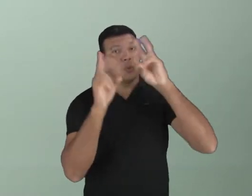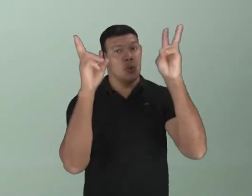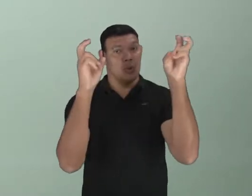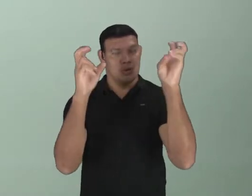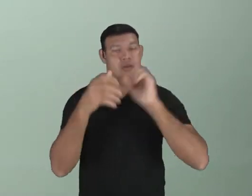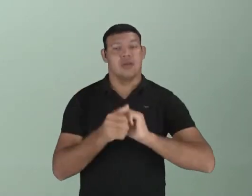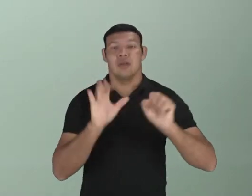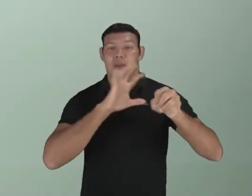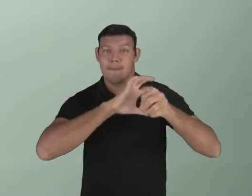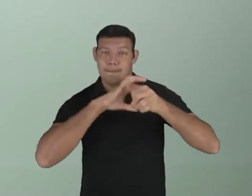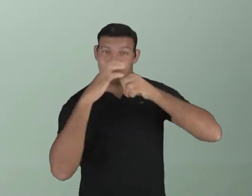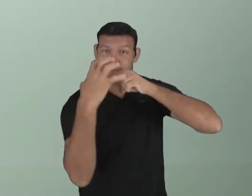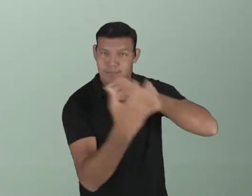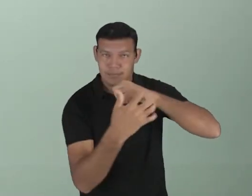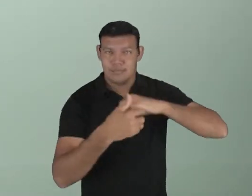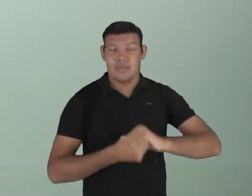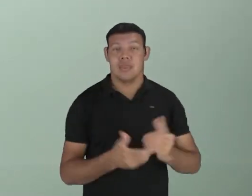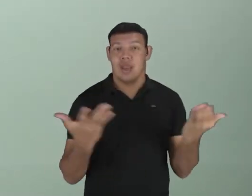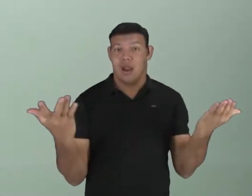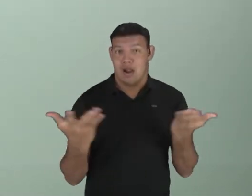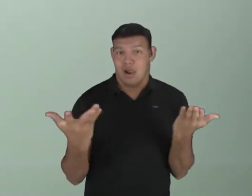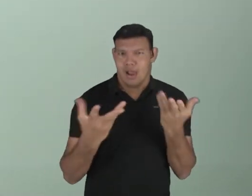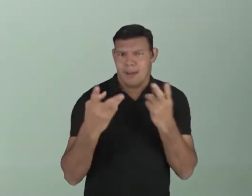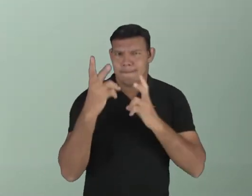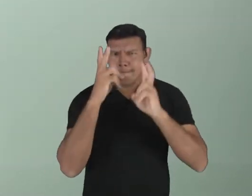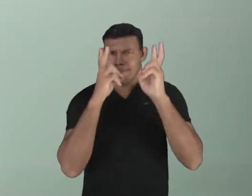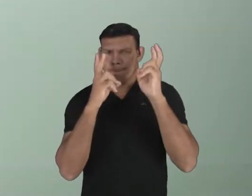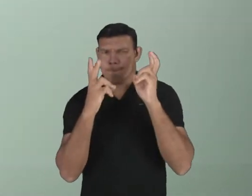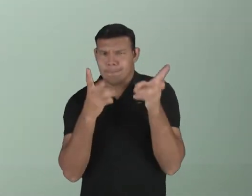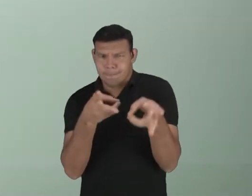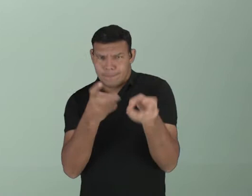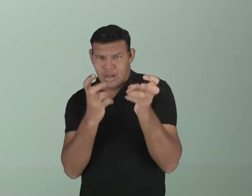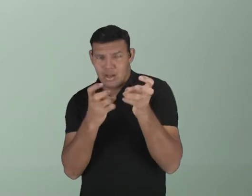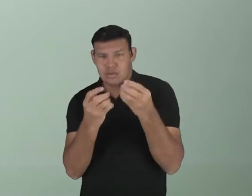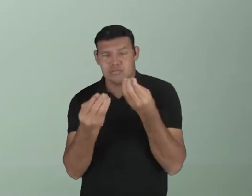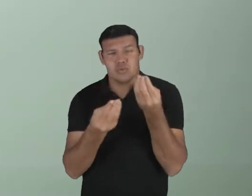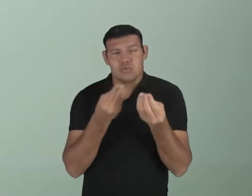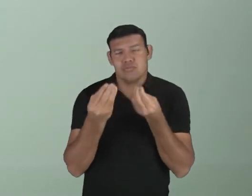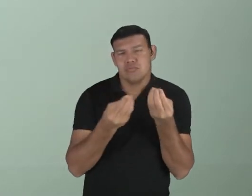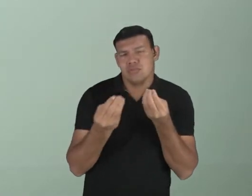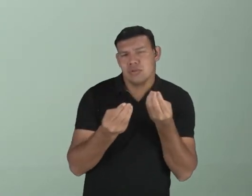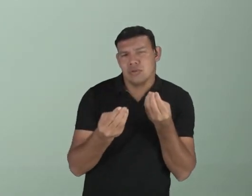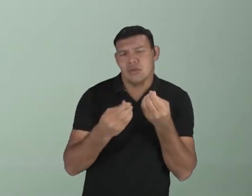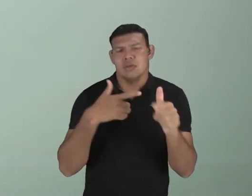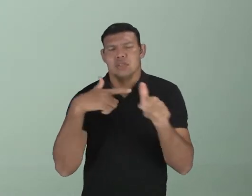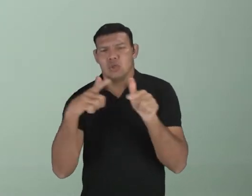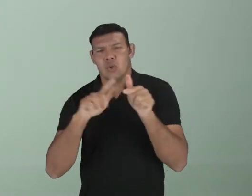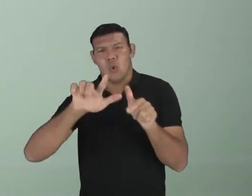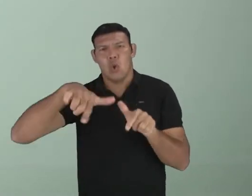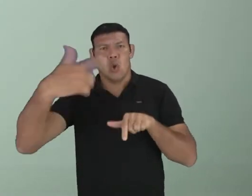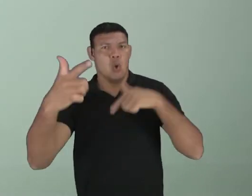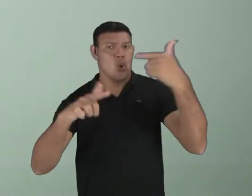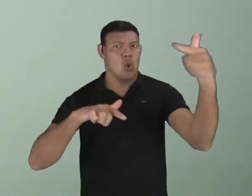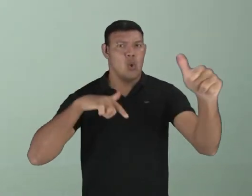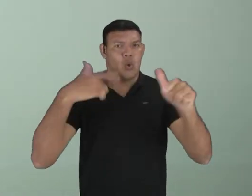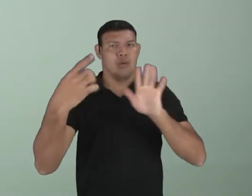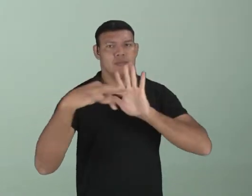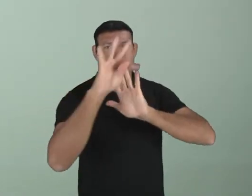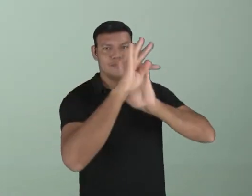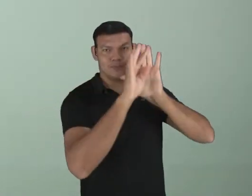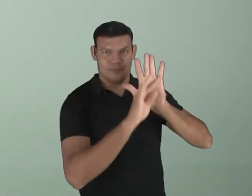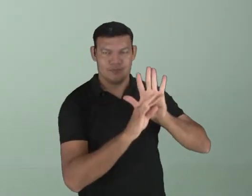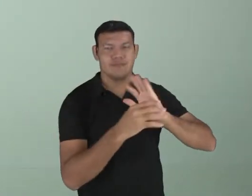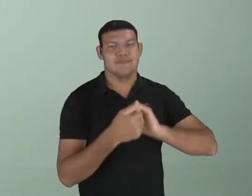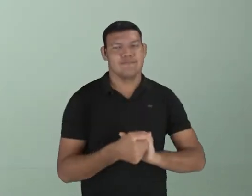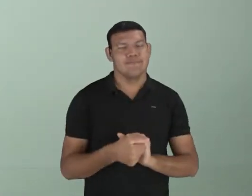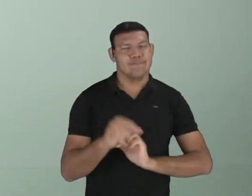é coronavírus. E nós vamos ver como este tema será trabalhado em textos distintos. Observe